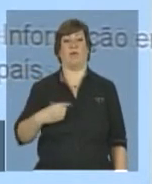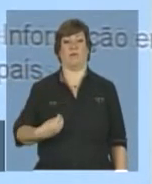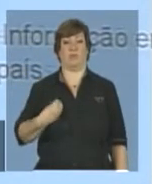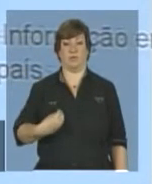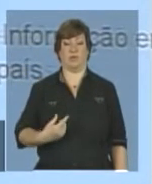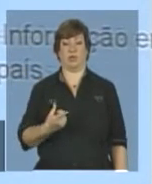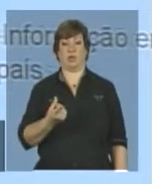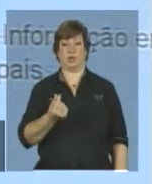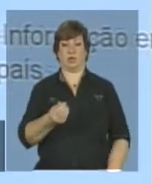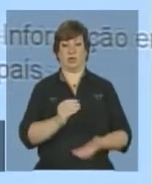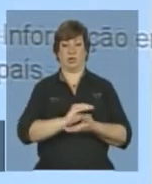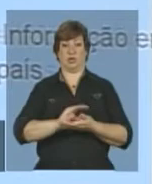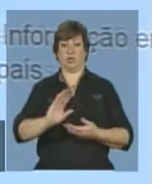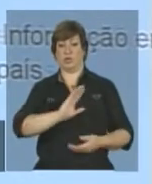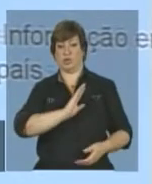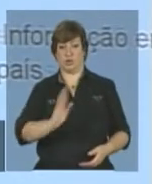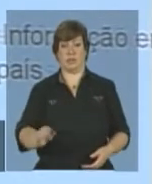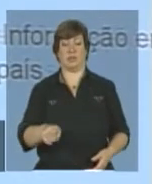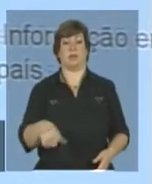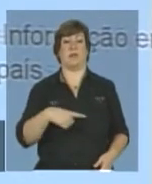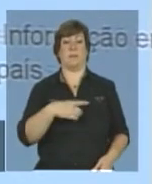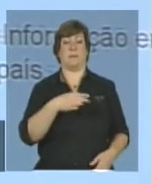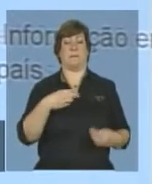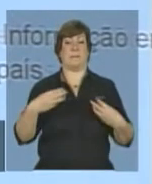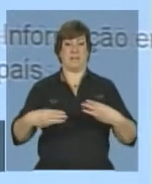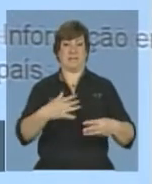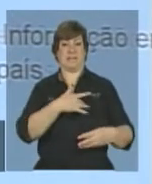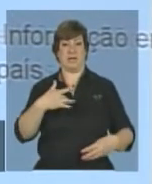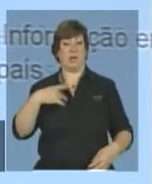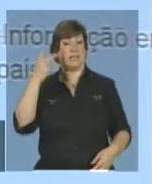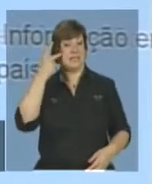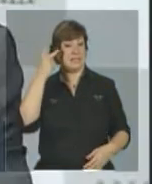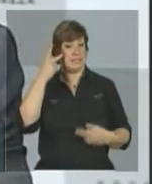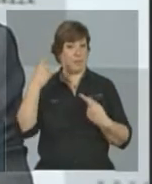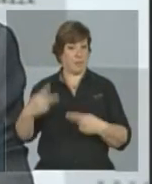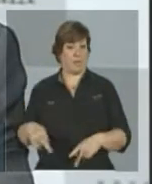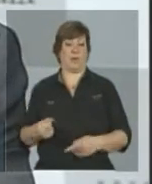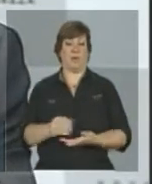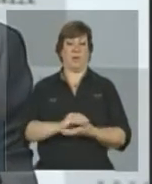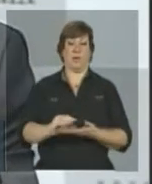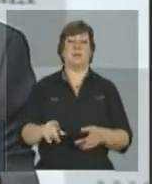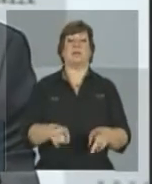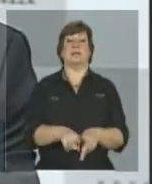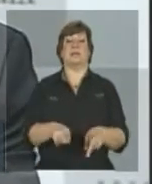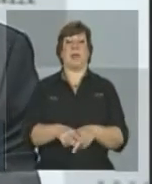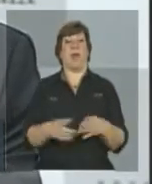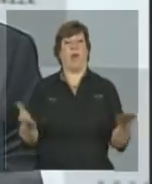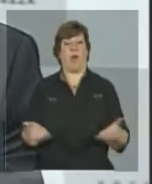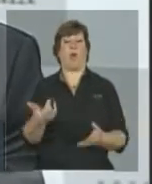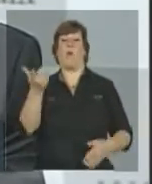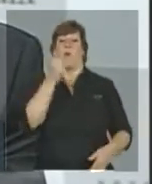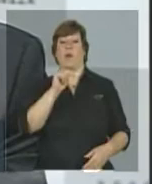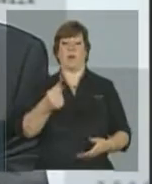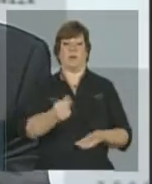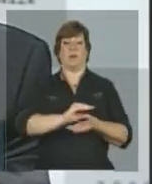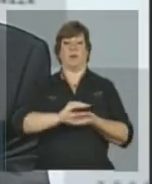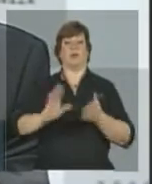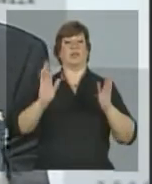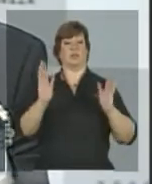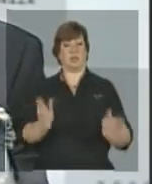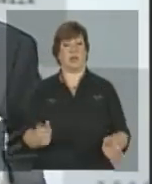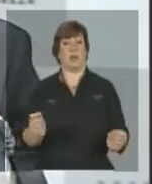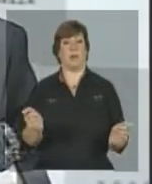recursos diretos do Ministério da Saúde no estado de São Paulo, e agora nós conseguimos que esse repasse já